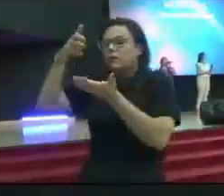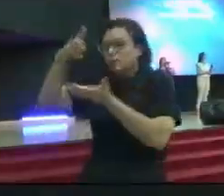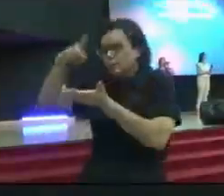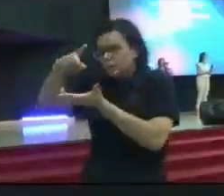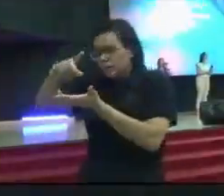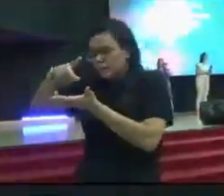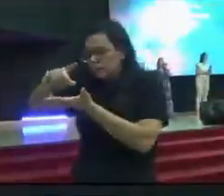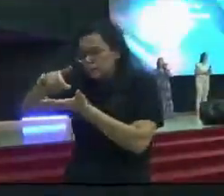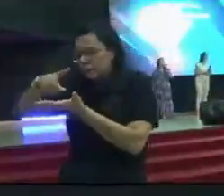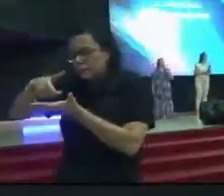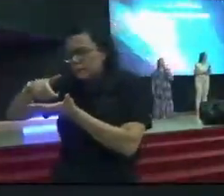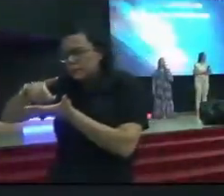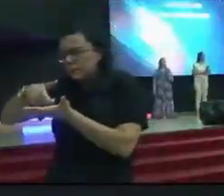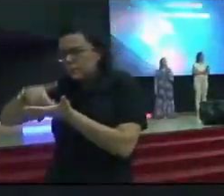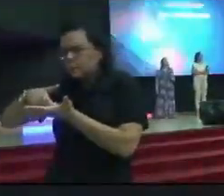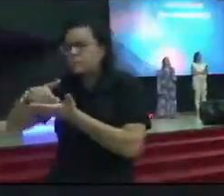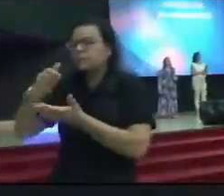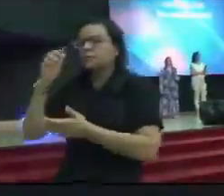misericórdia.